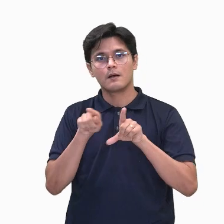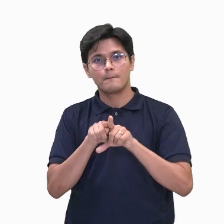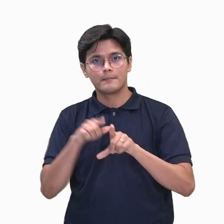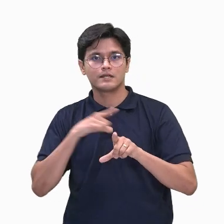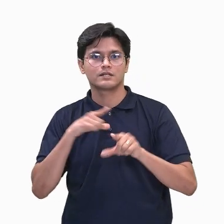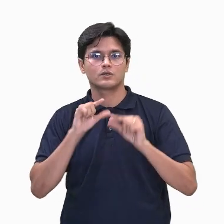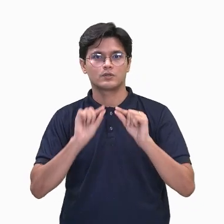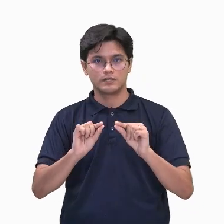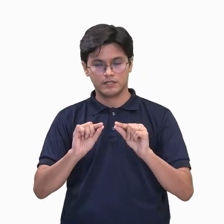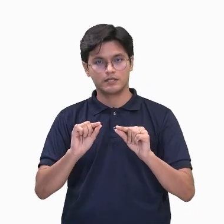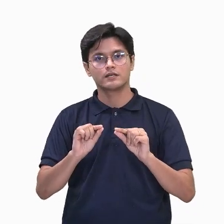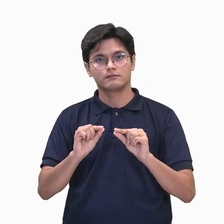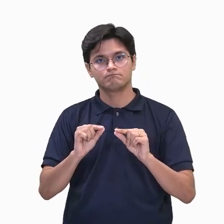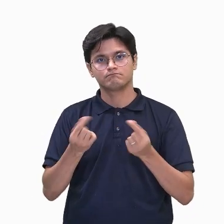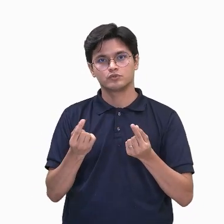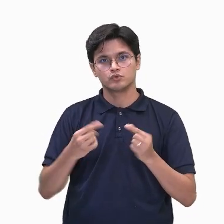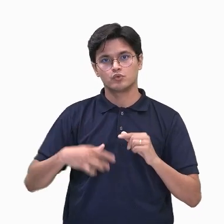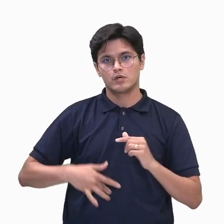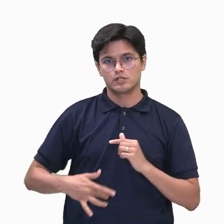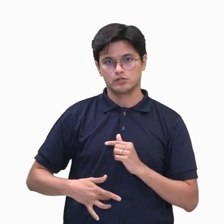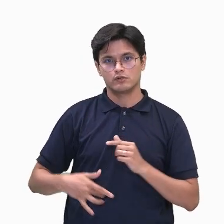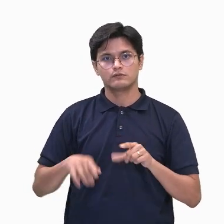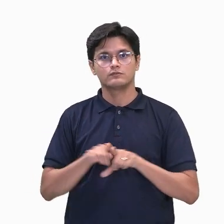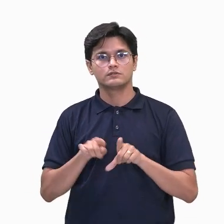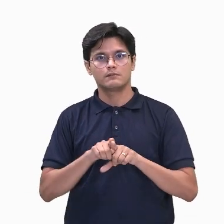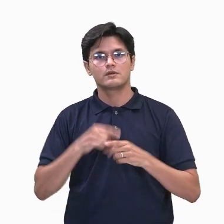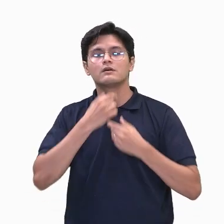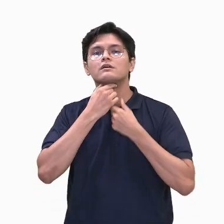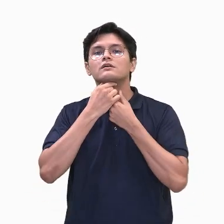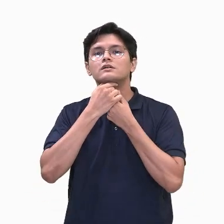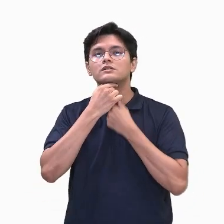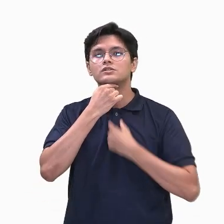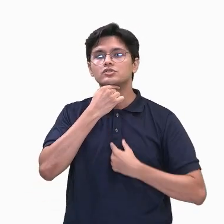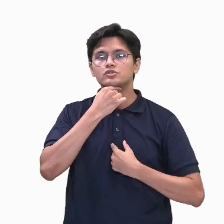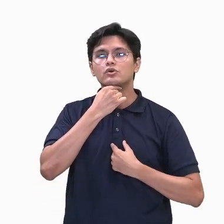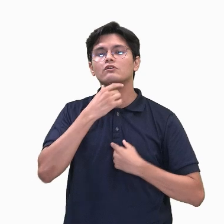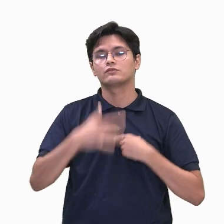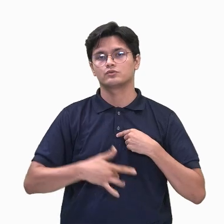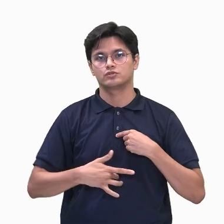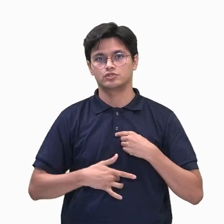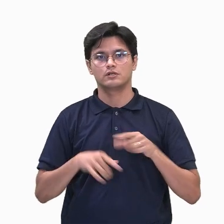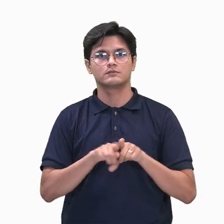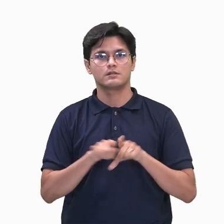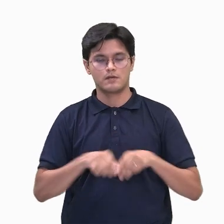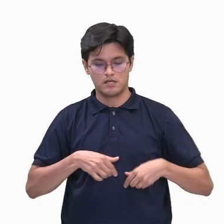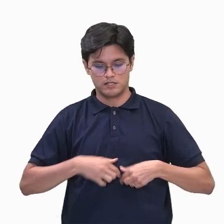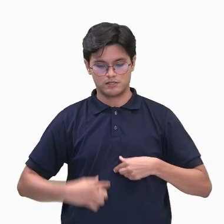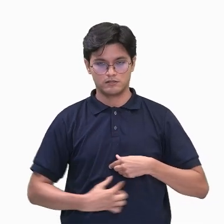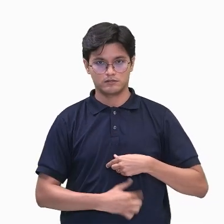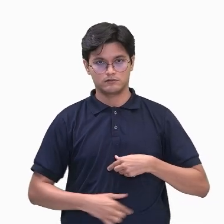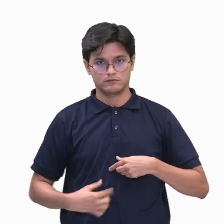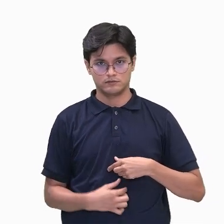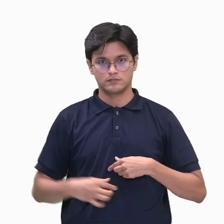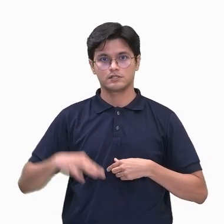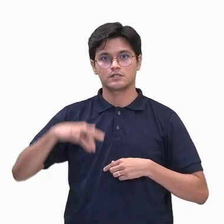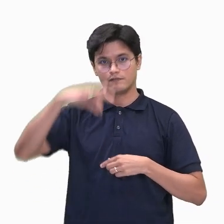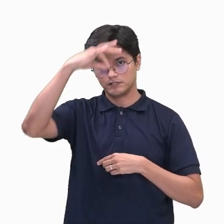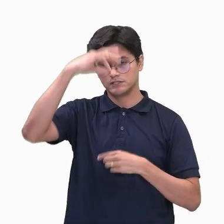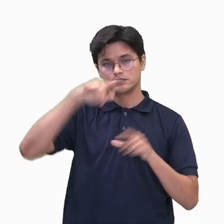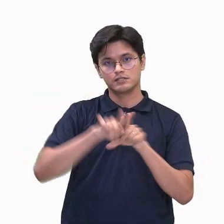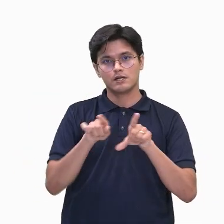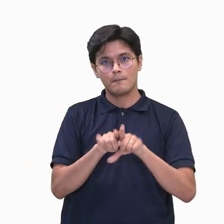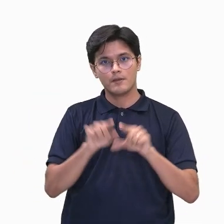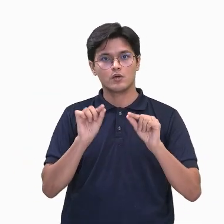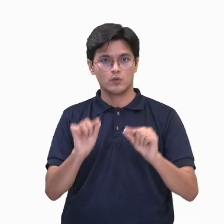de revestimento no esôfago, no estômago, no intestino delgado e grosso, na vagina, vasos